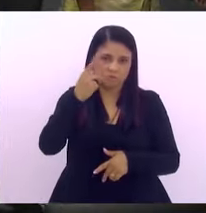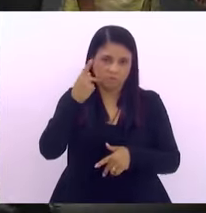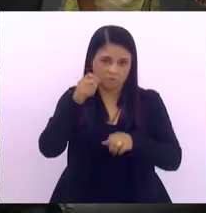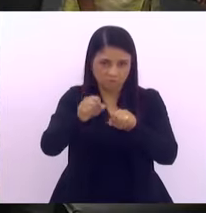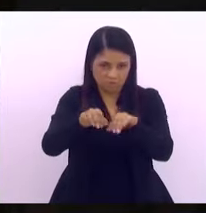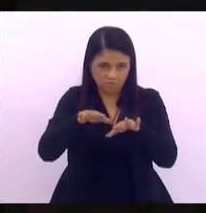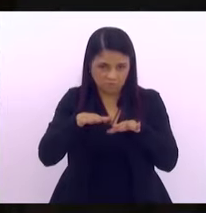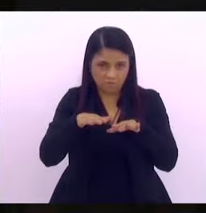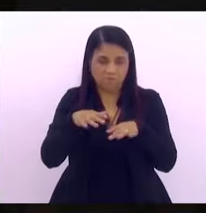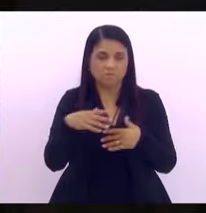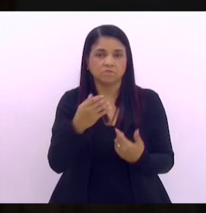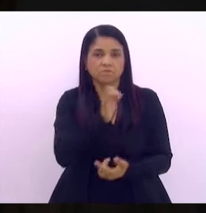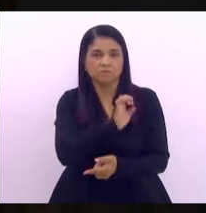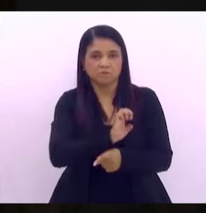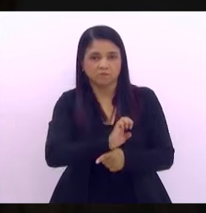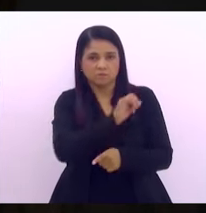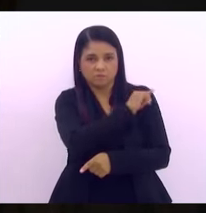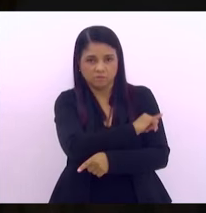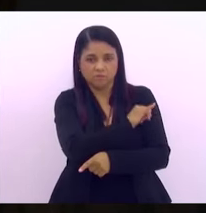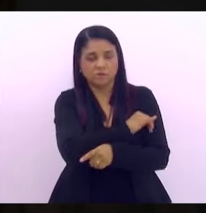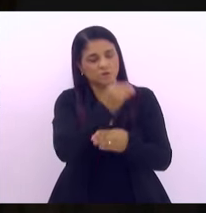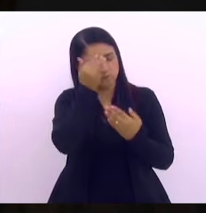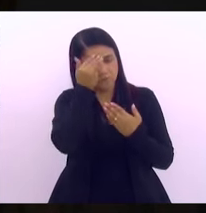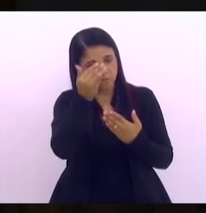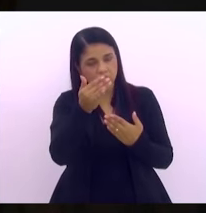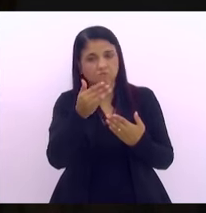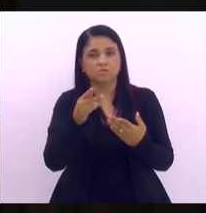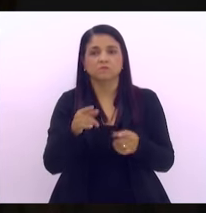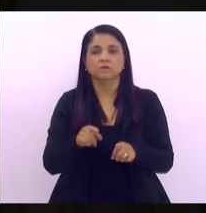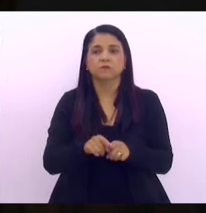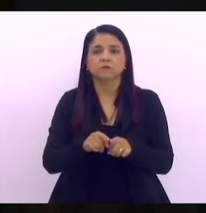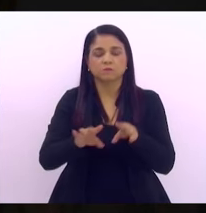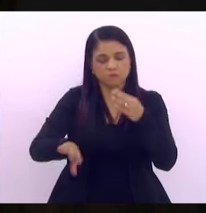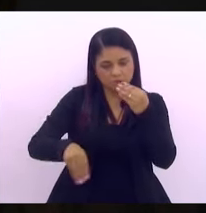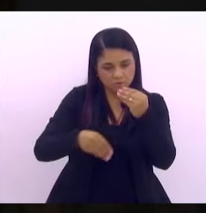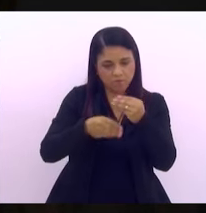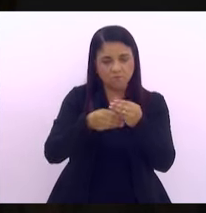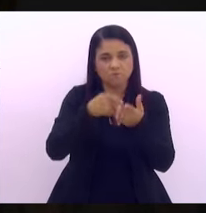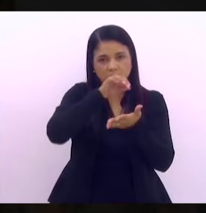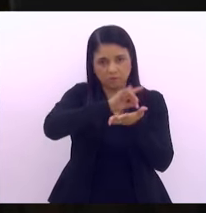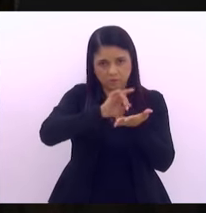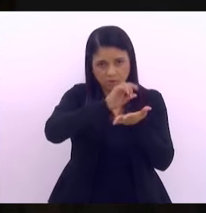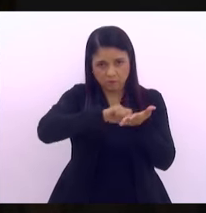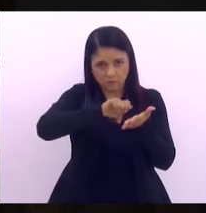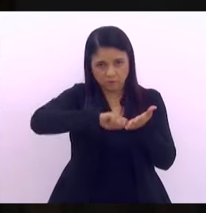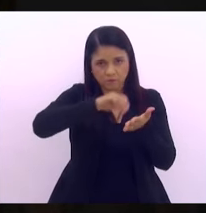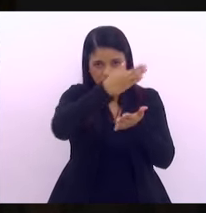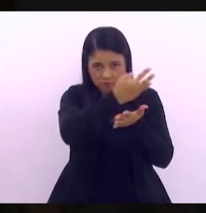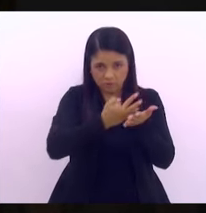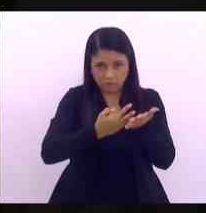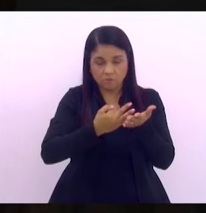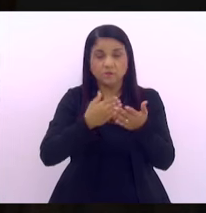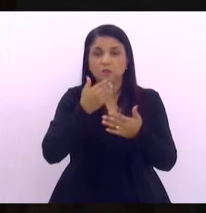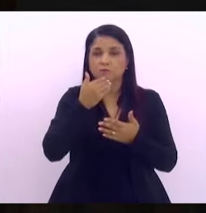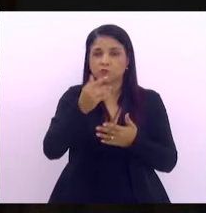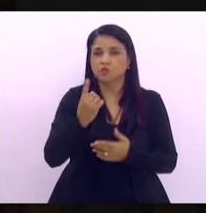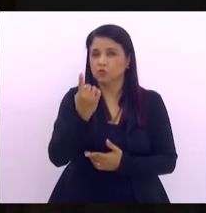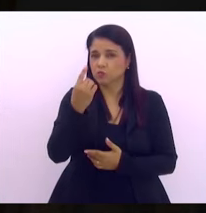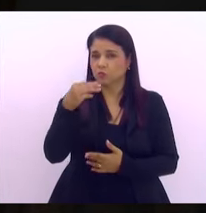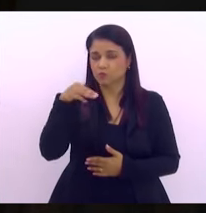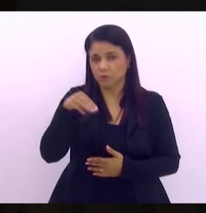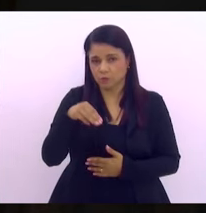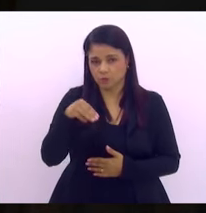Muito obrigado. Vou deixar que a gente vai analisar aqui e consignar na hora de fazer o texto. Gostaria de pedir a Vossa Excelência um